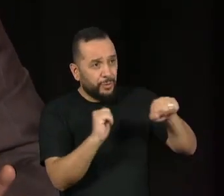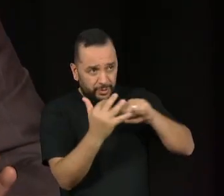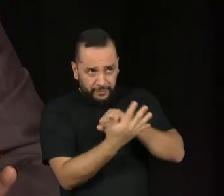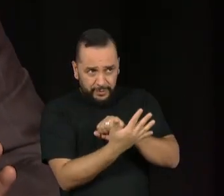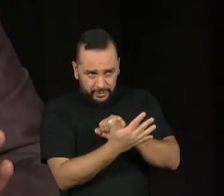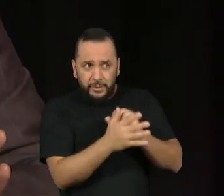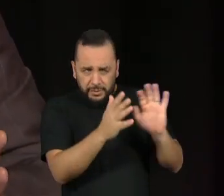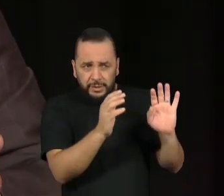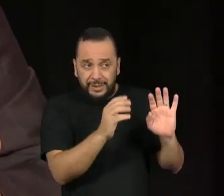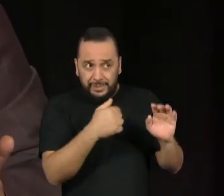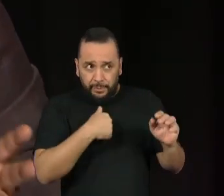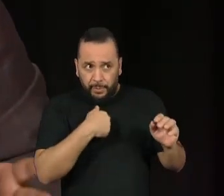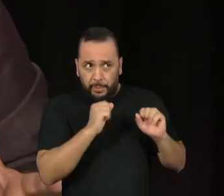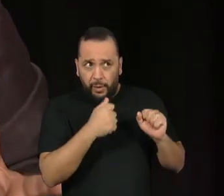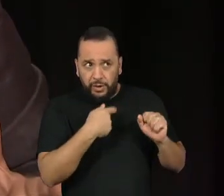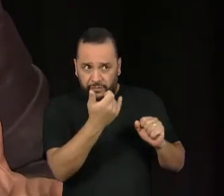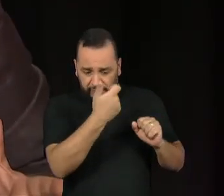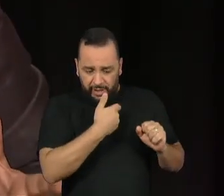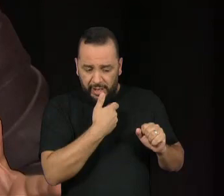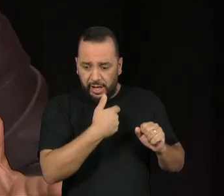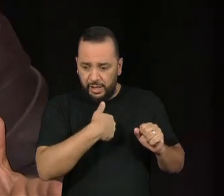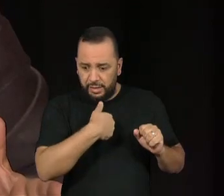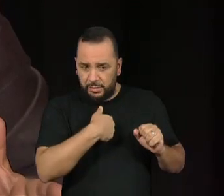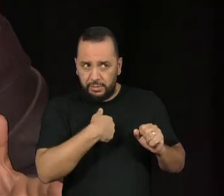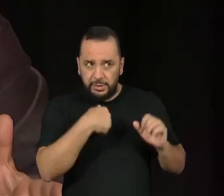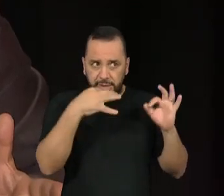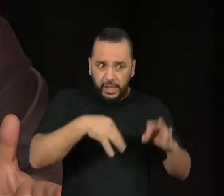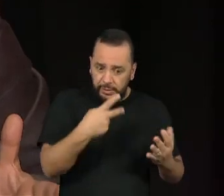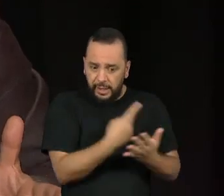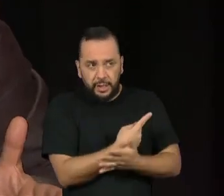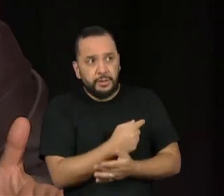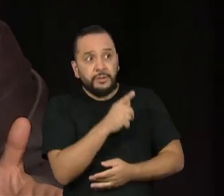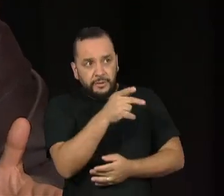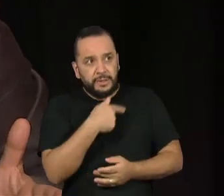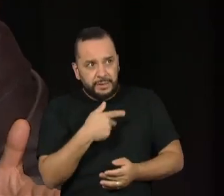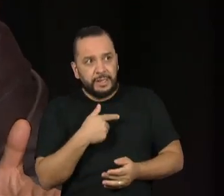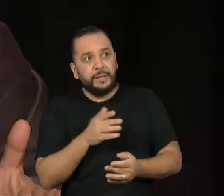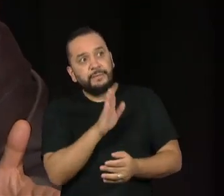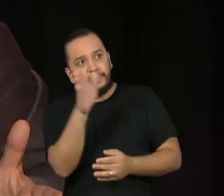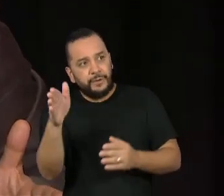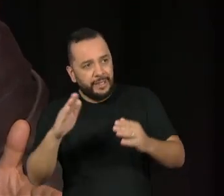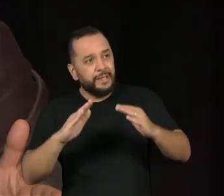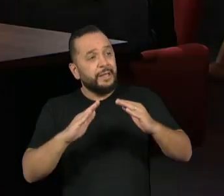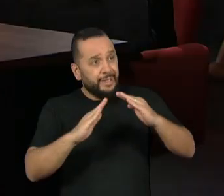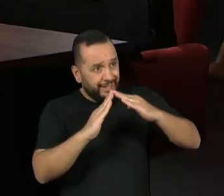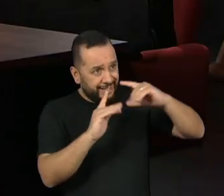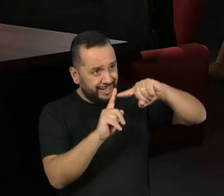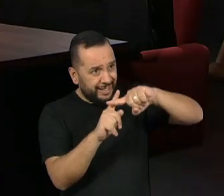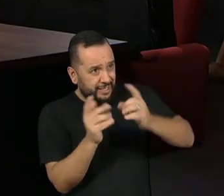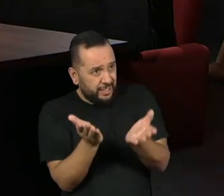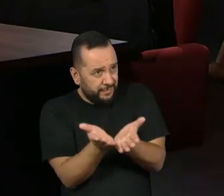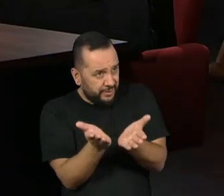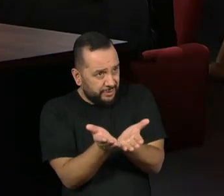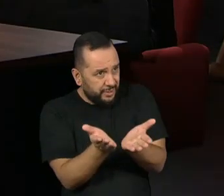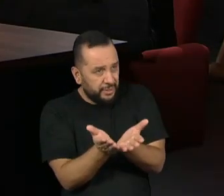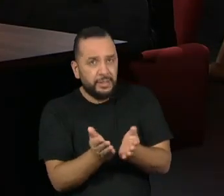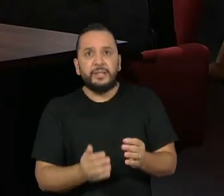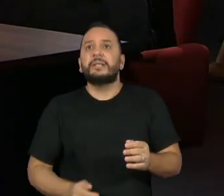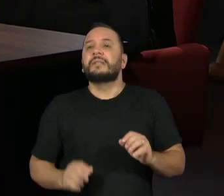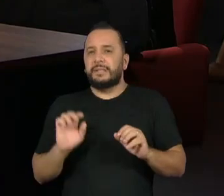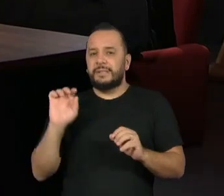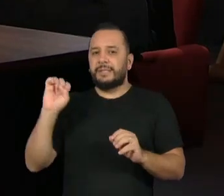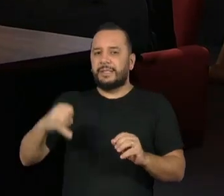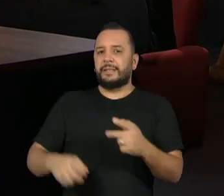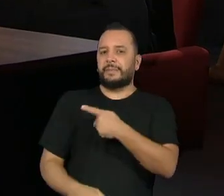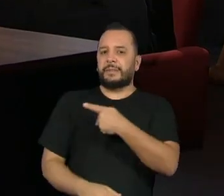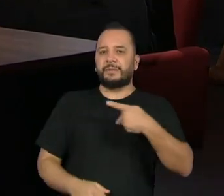corrija Se eu estiver errado lá se aproximou de igreja evangélica tá canetinha assim meio do pastor